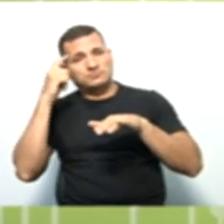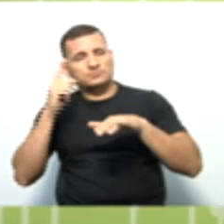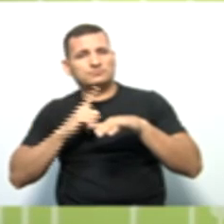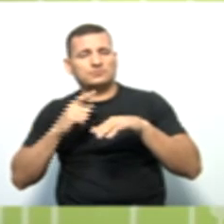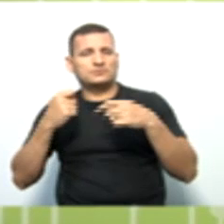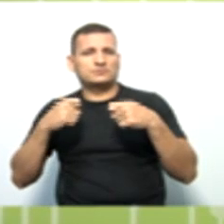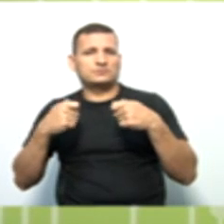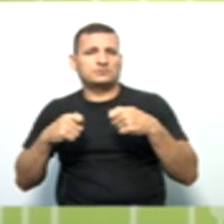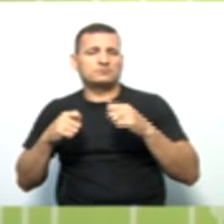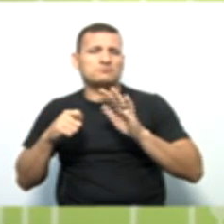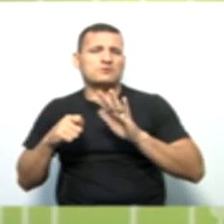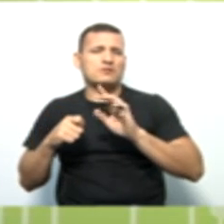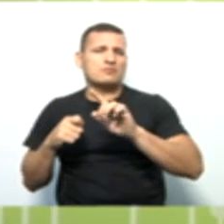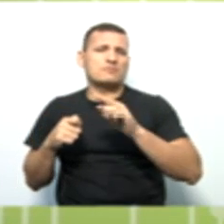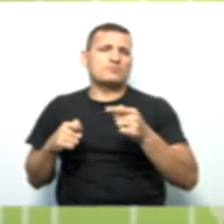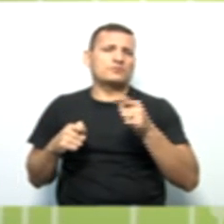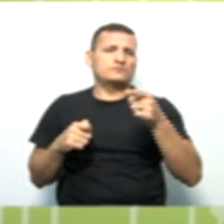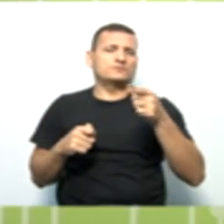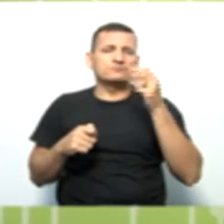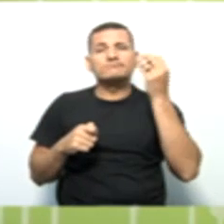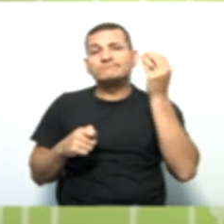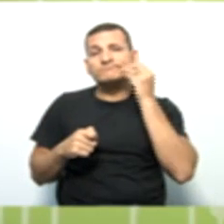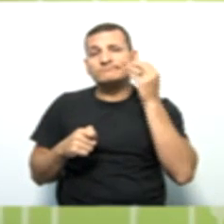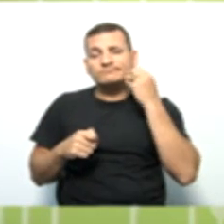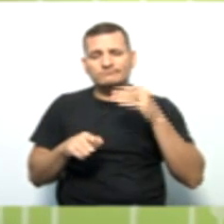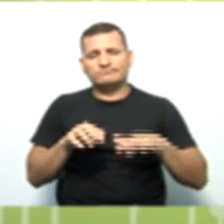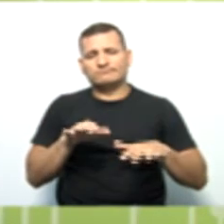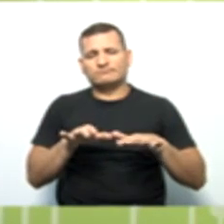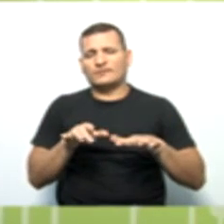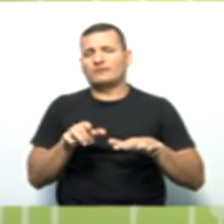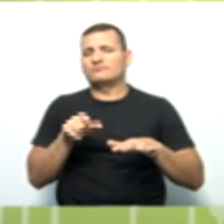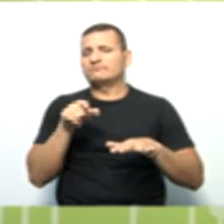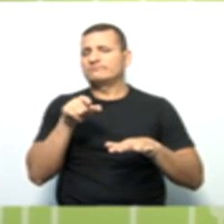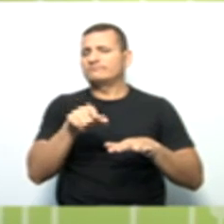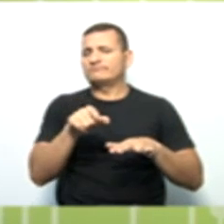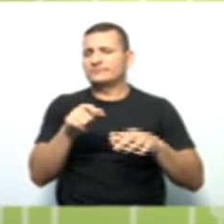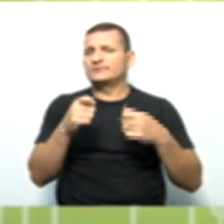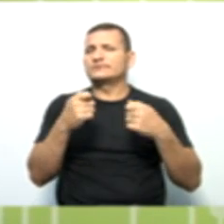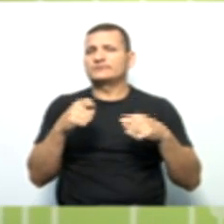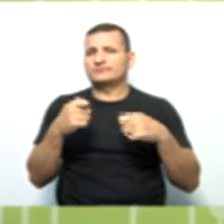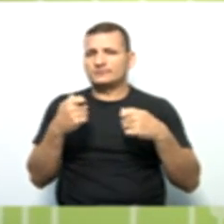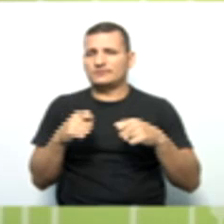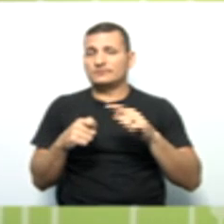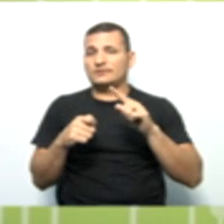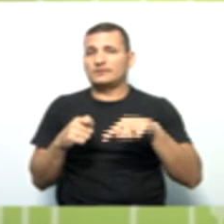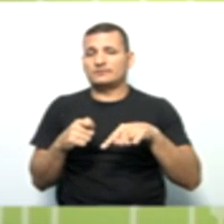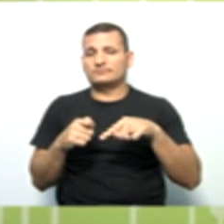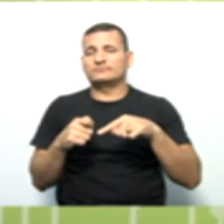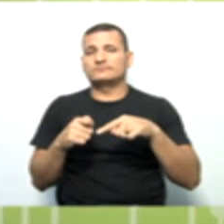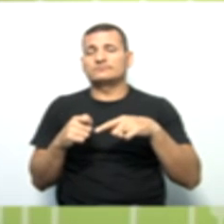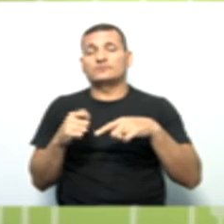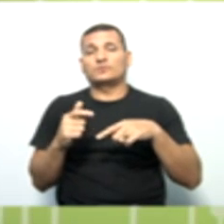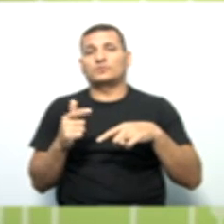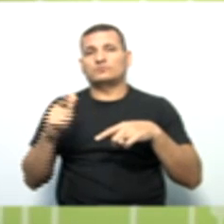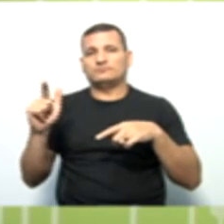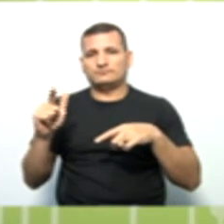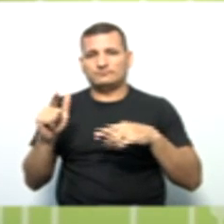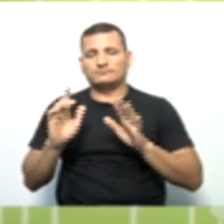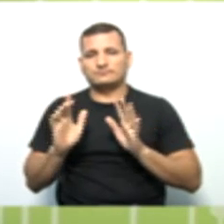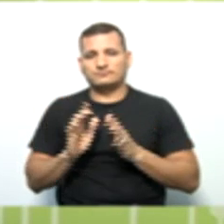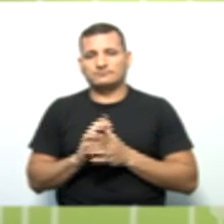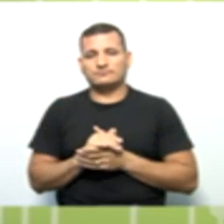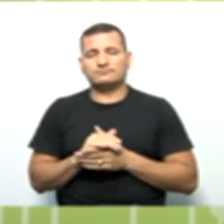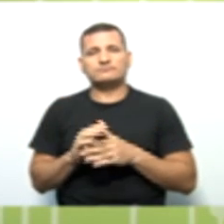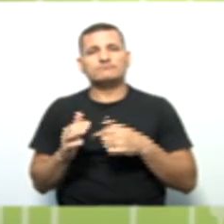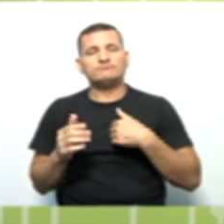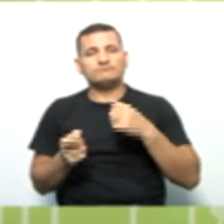quando você vai ver lá na hora de produzir um site ou um sistema, a necessidade do cliente é realmente outra, tá? Então o que